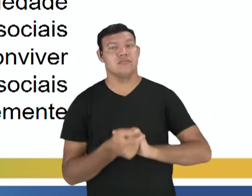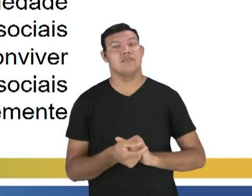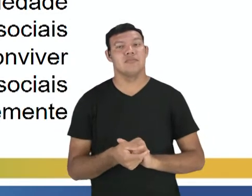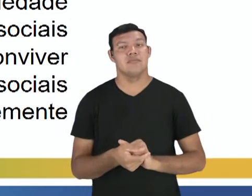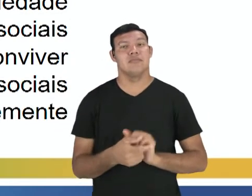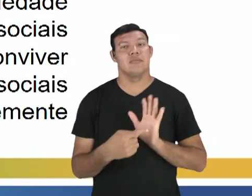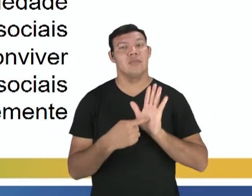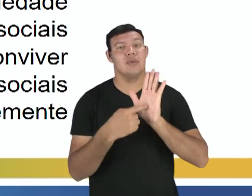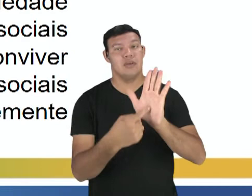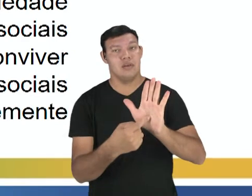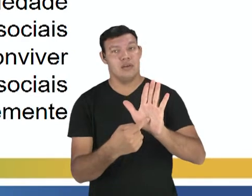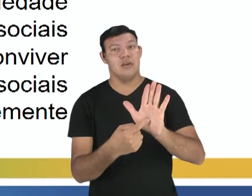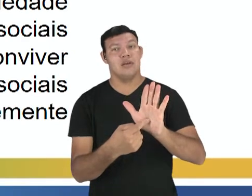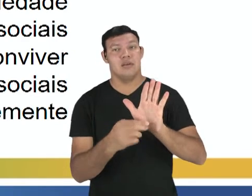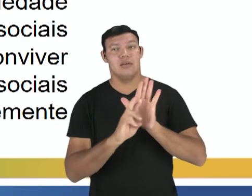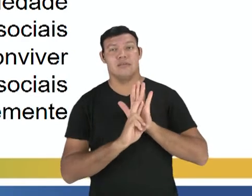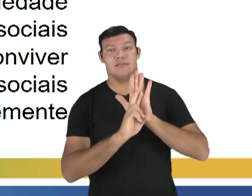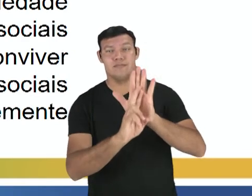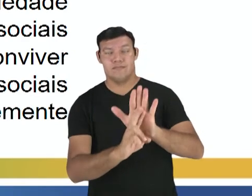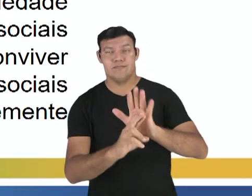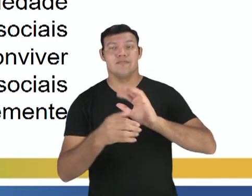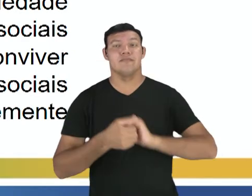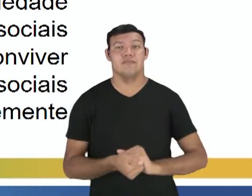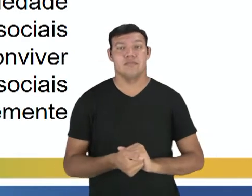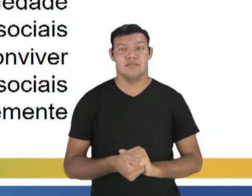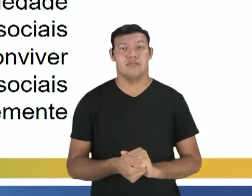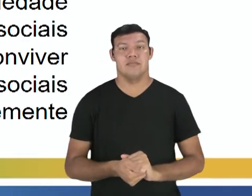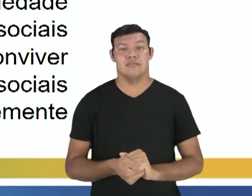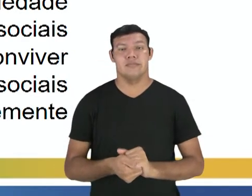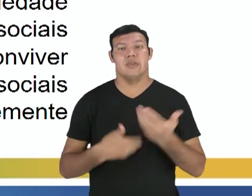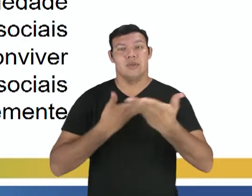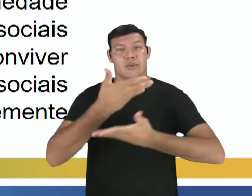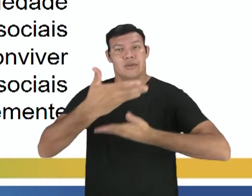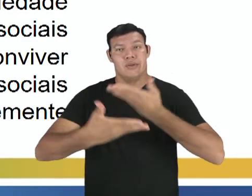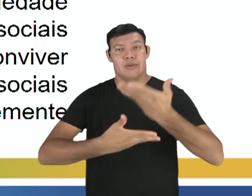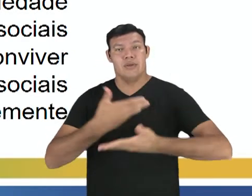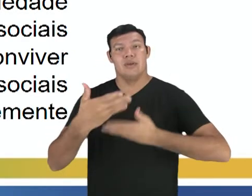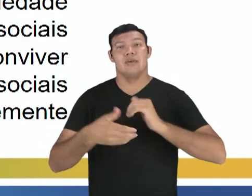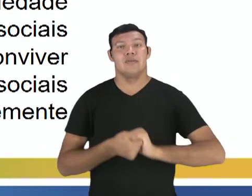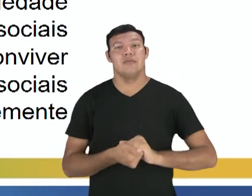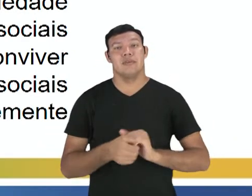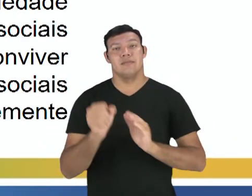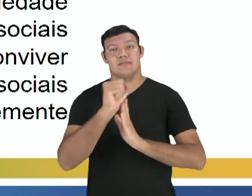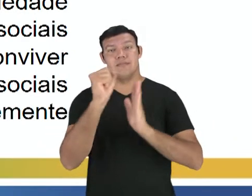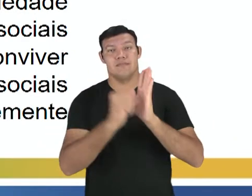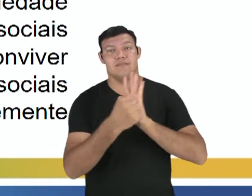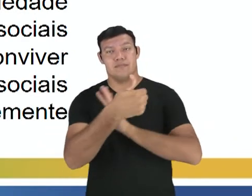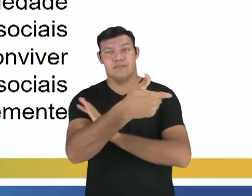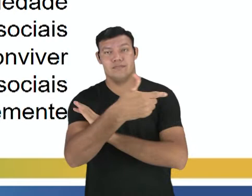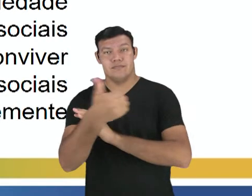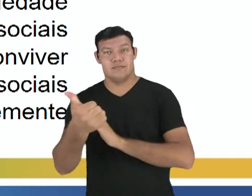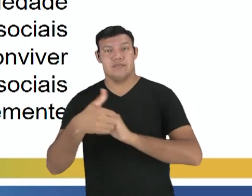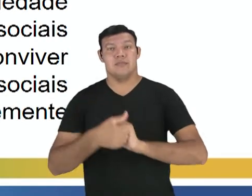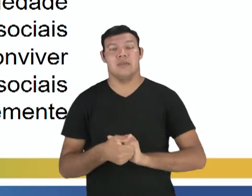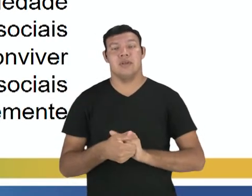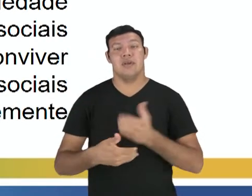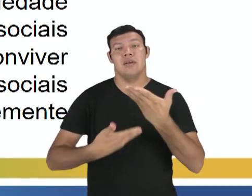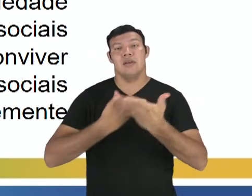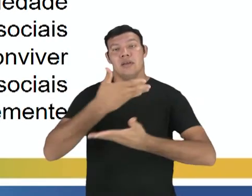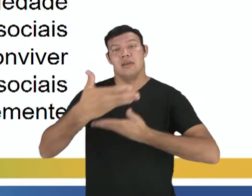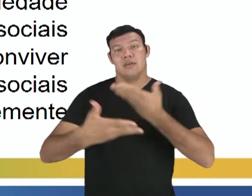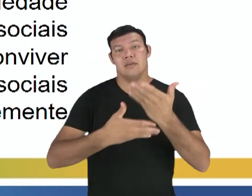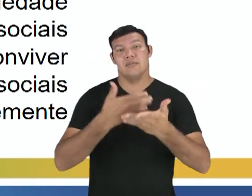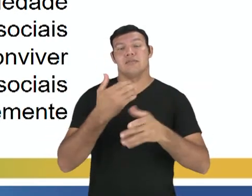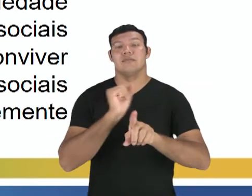de forma eficiente e sintética como é conviver no século XXI, como se estabelecem as relações